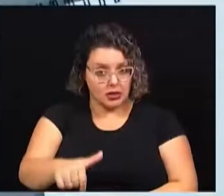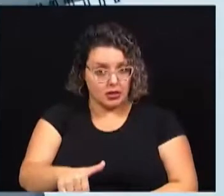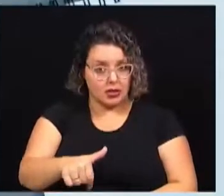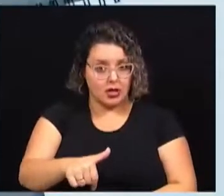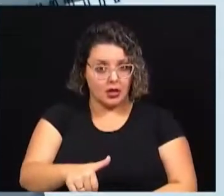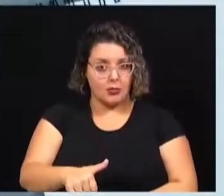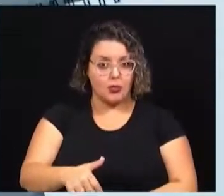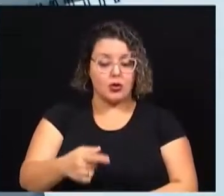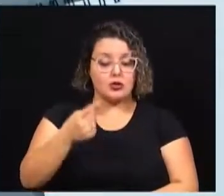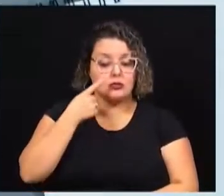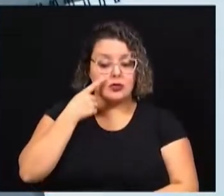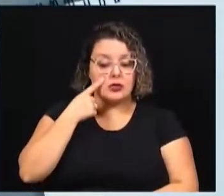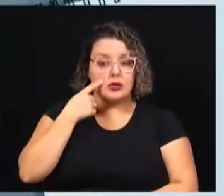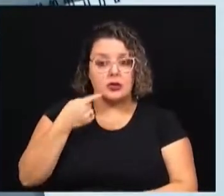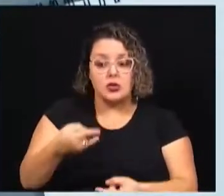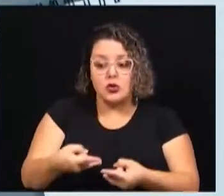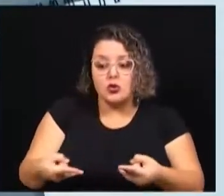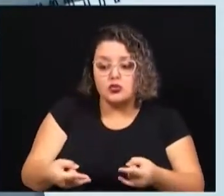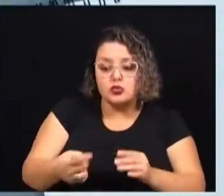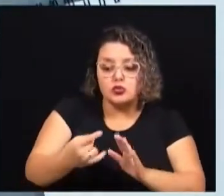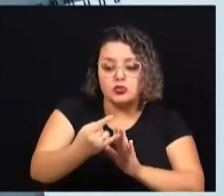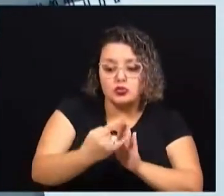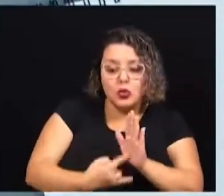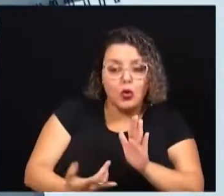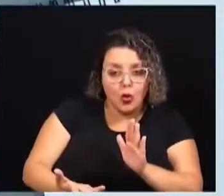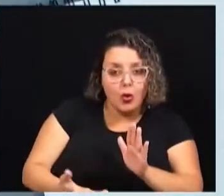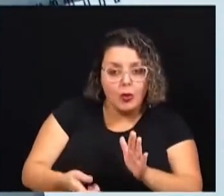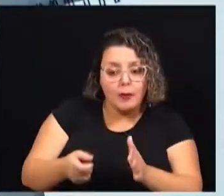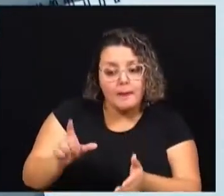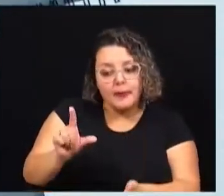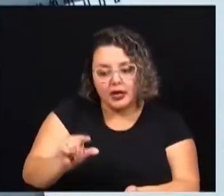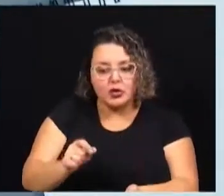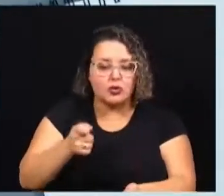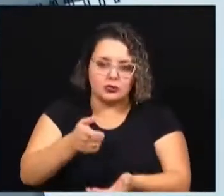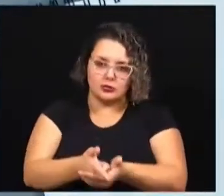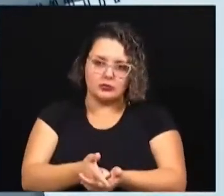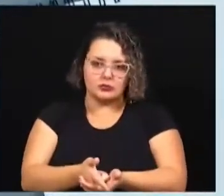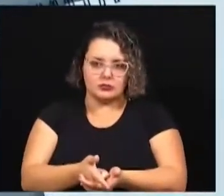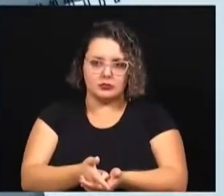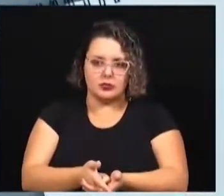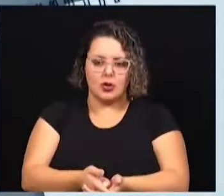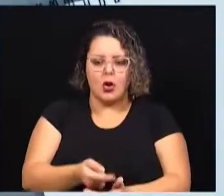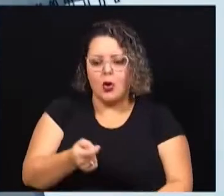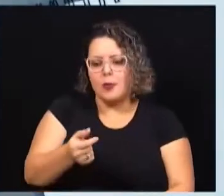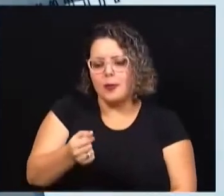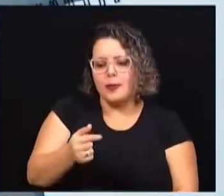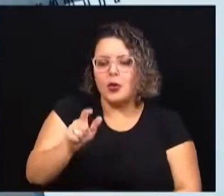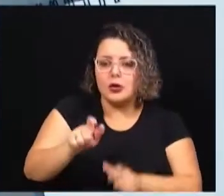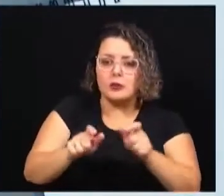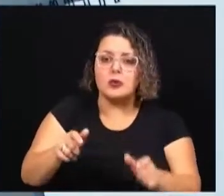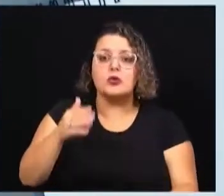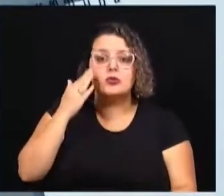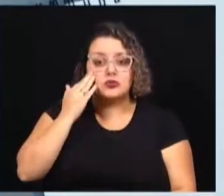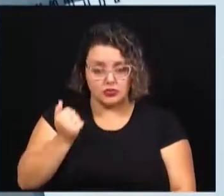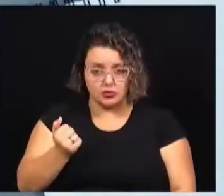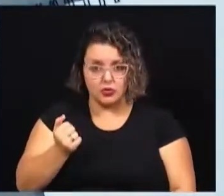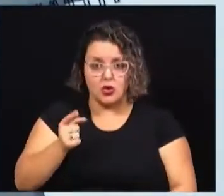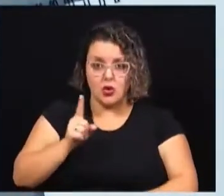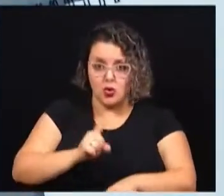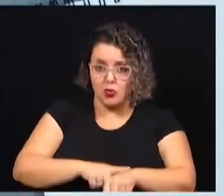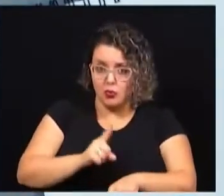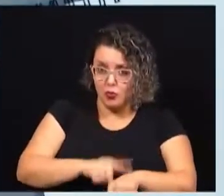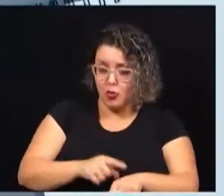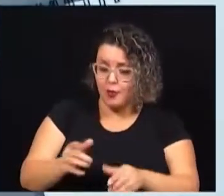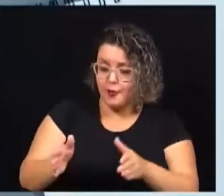Depois, cheque as contas menores que você pode fazer. E uma coisa que pouca gente sabe, a hora